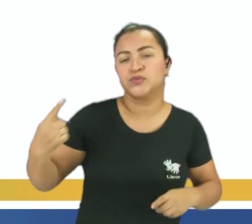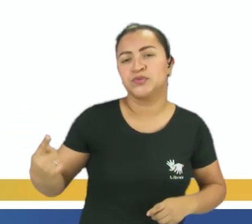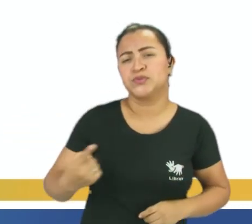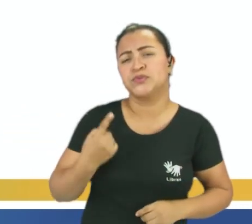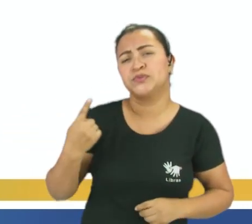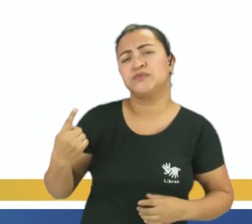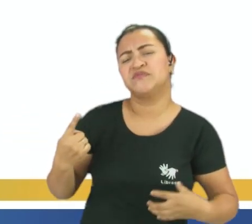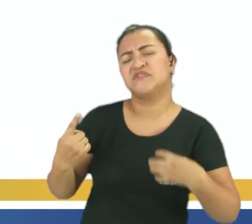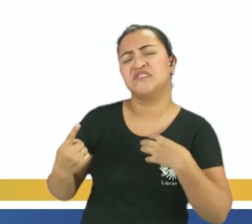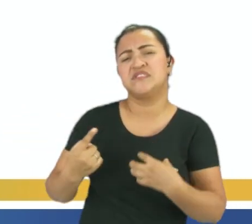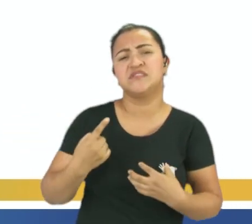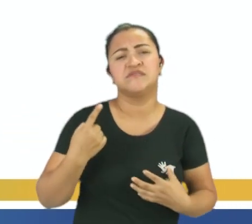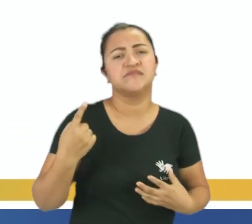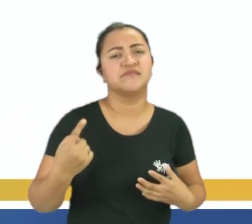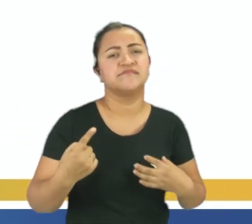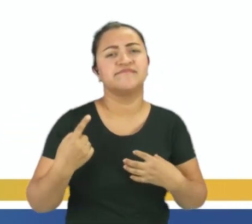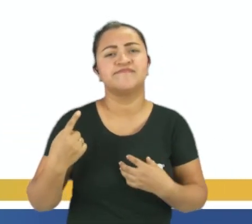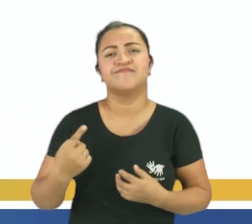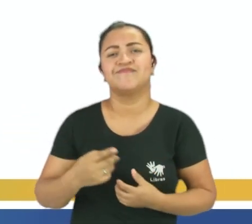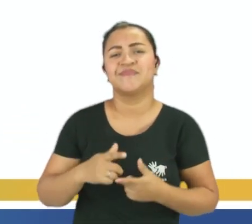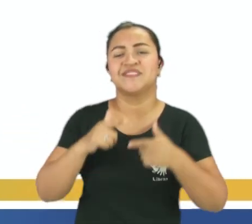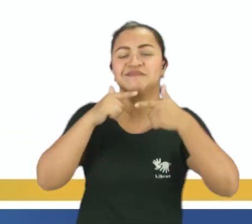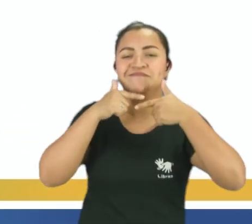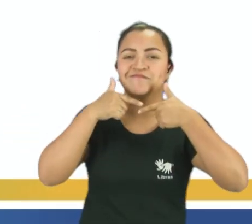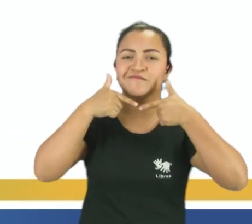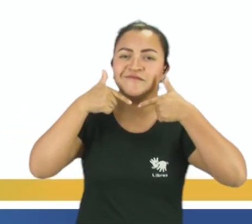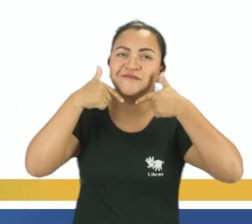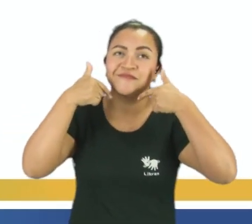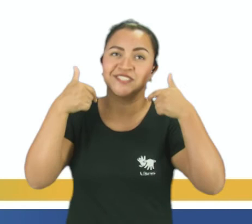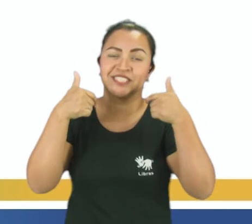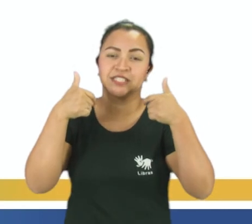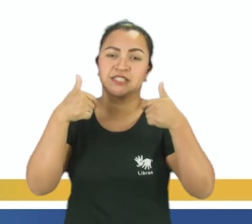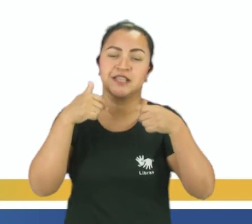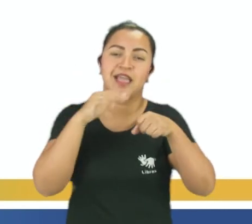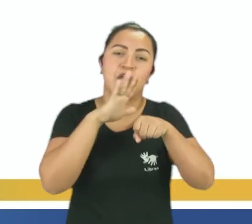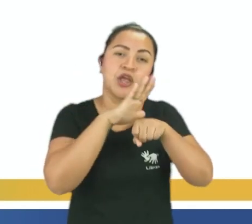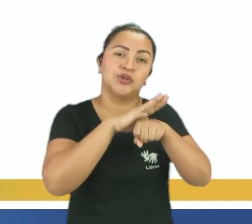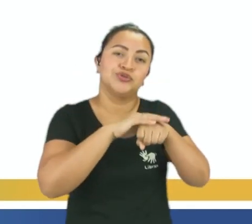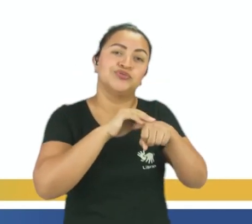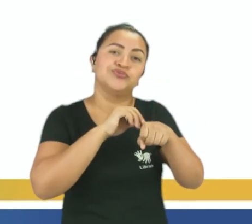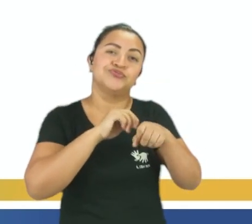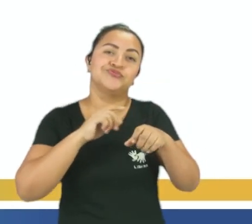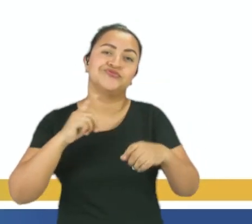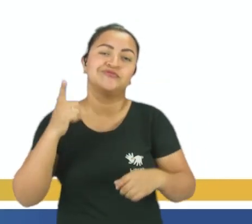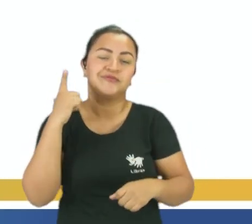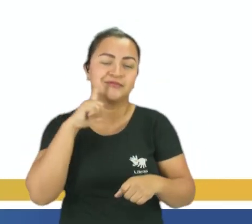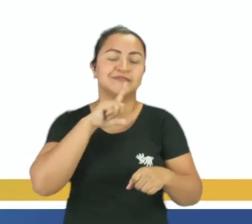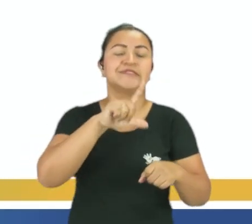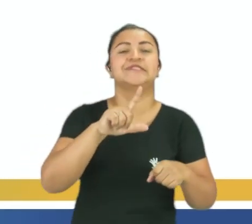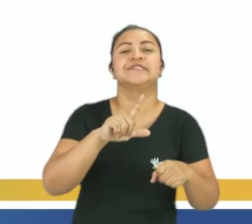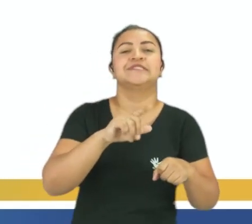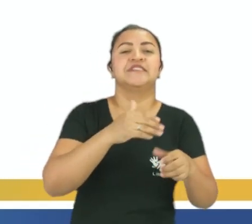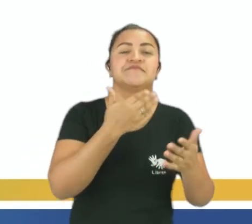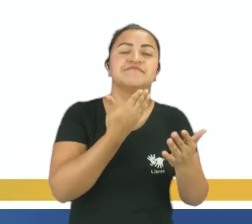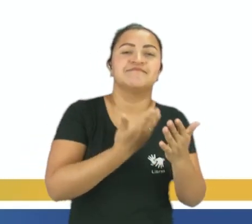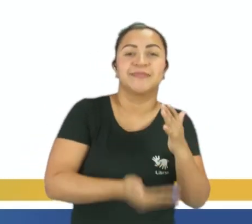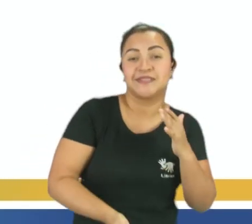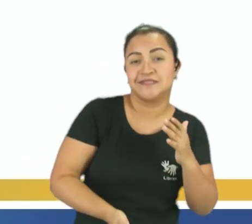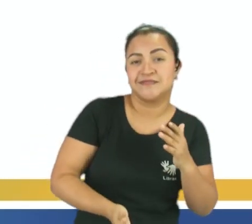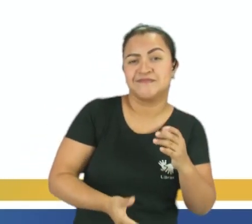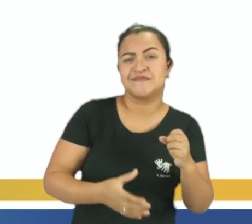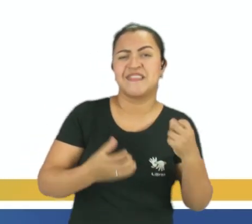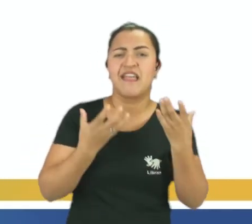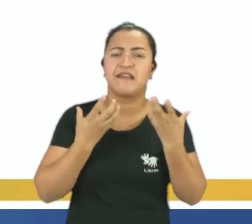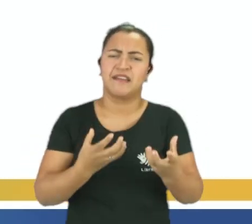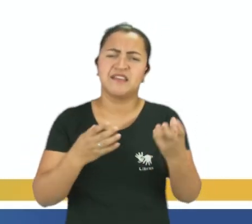gente, é nunca contentar-se de contente, é cuidar que se ganha em se perder. É querer estar